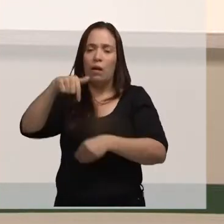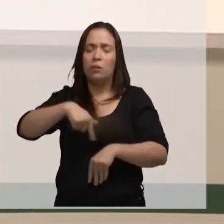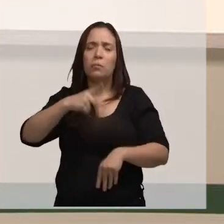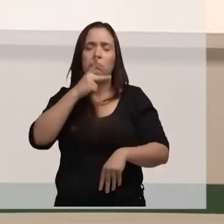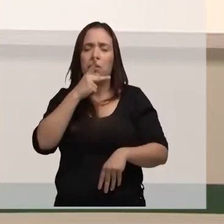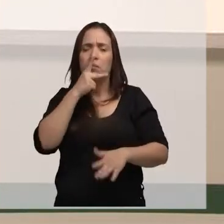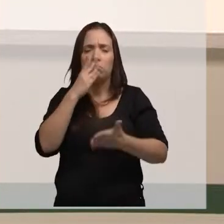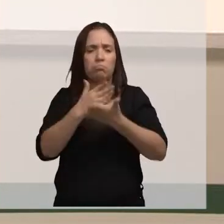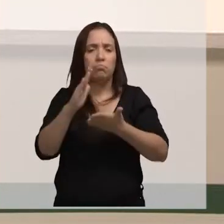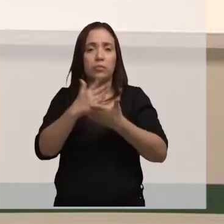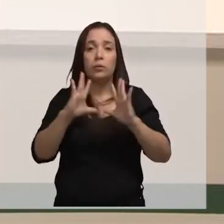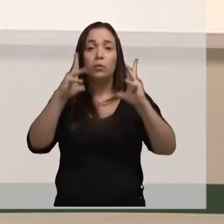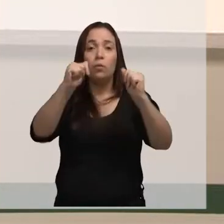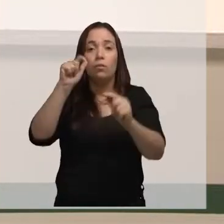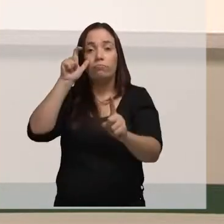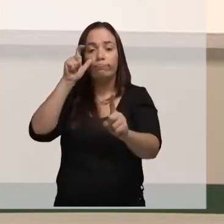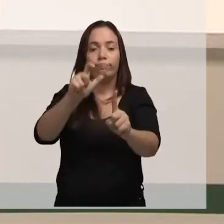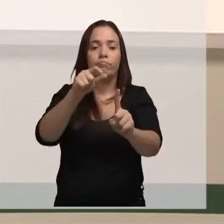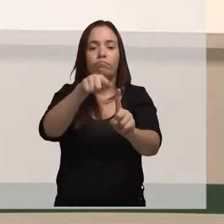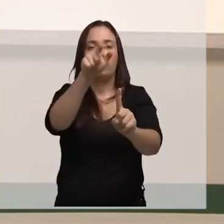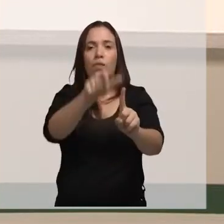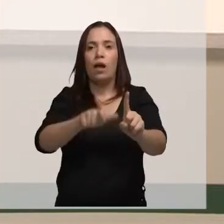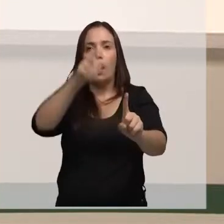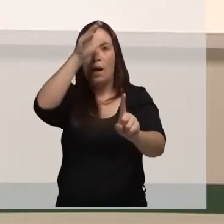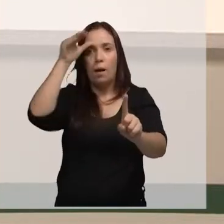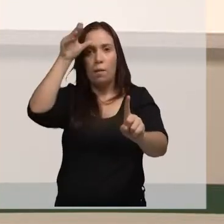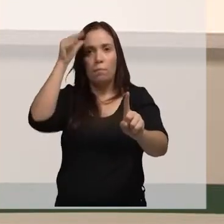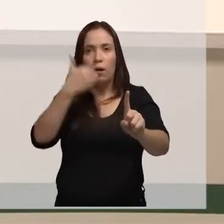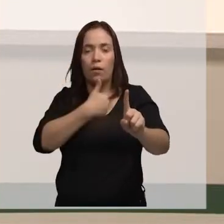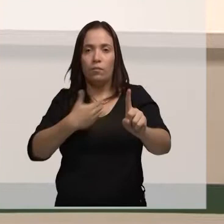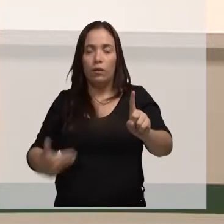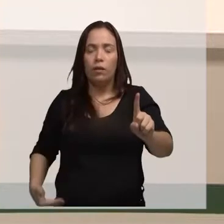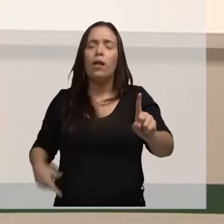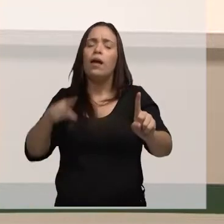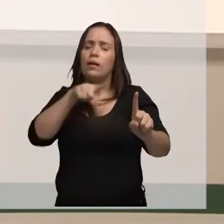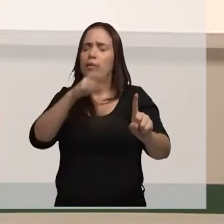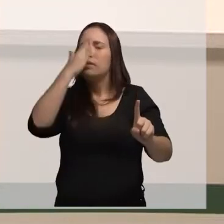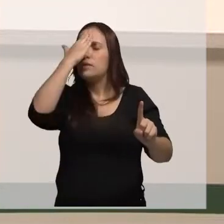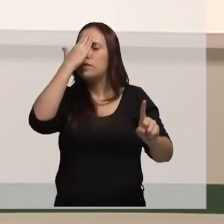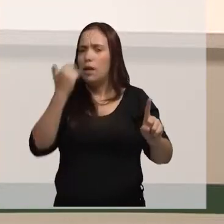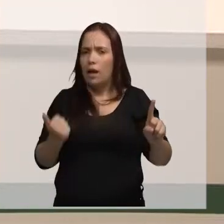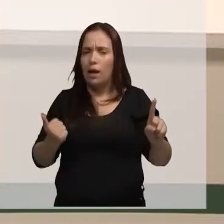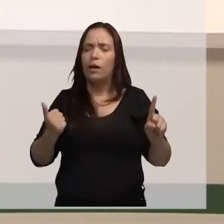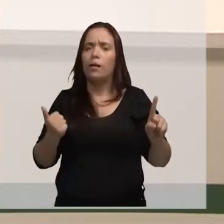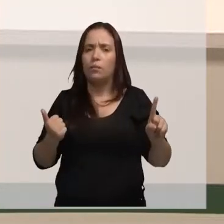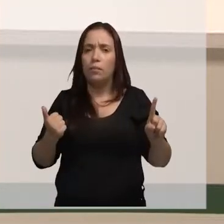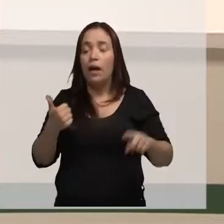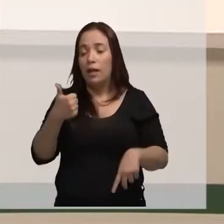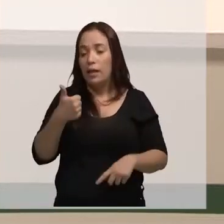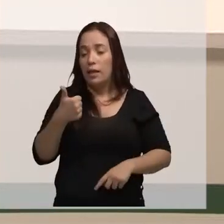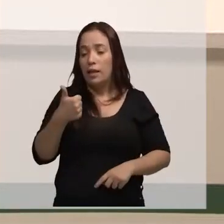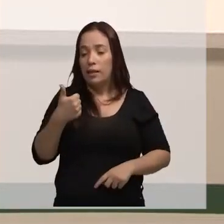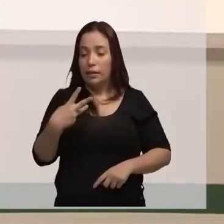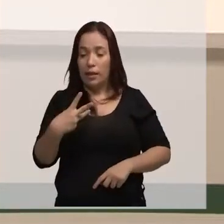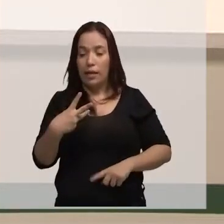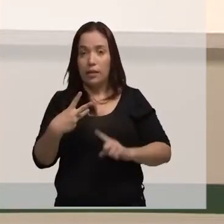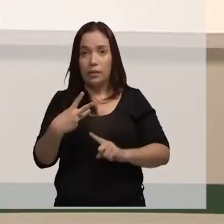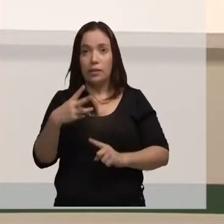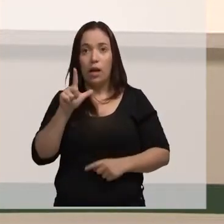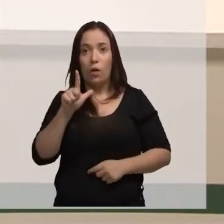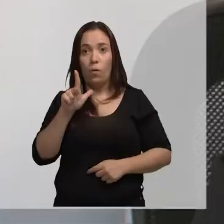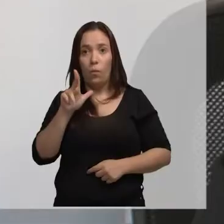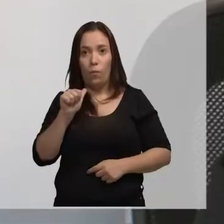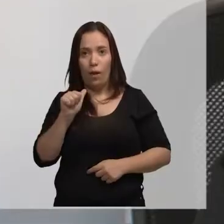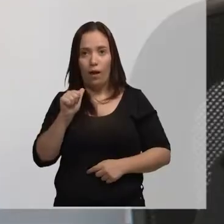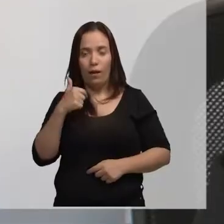é pessoal. É pessoal. Mas o Camilo tem noção de que o 13 do Lula, que vai passar Fernando